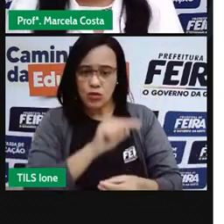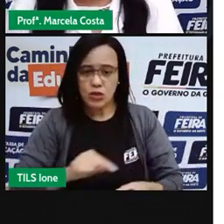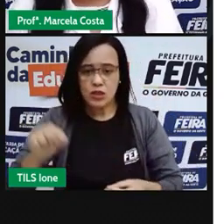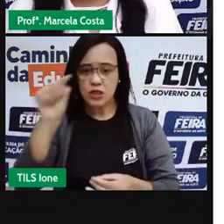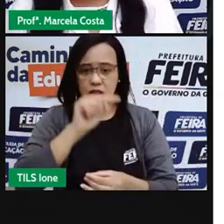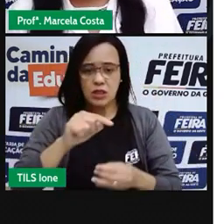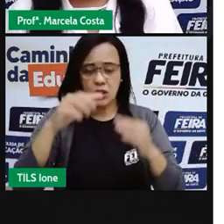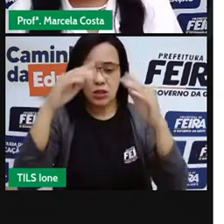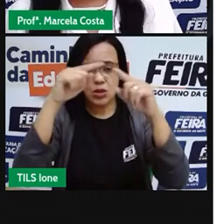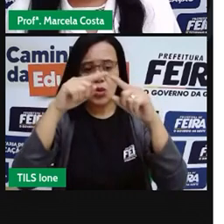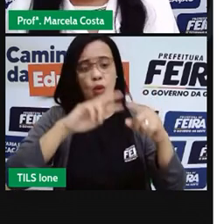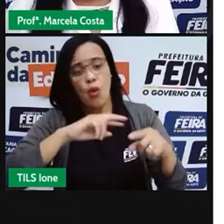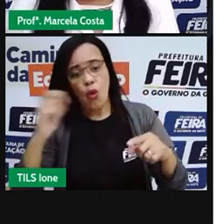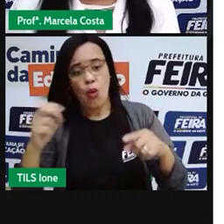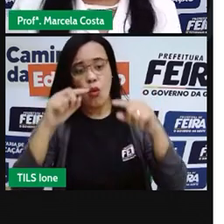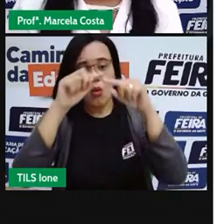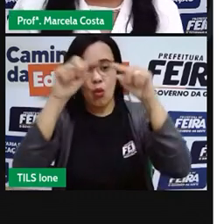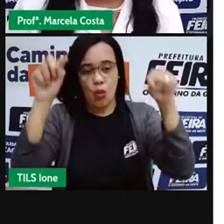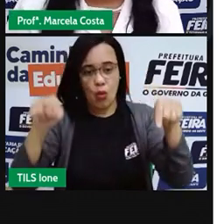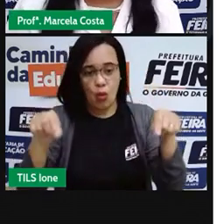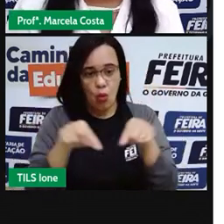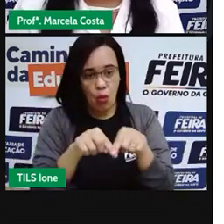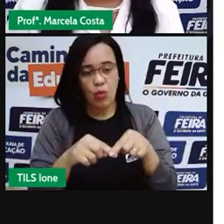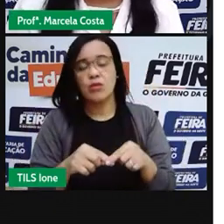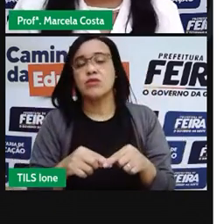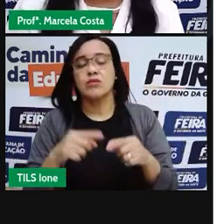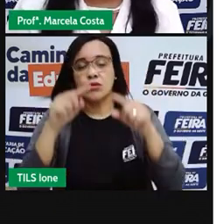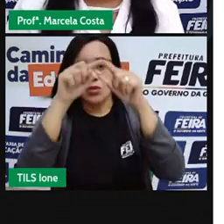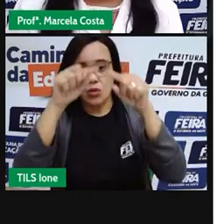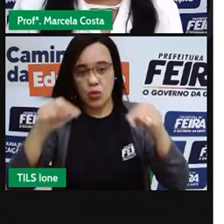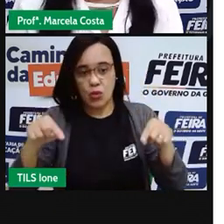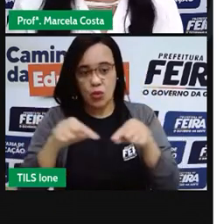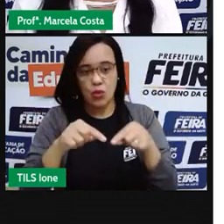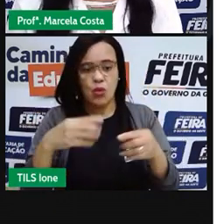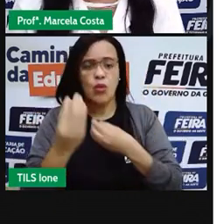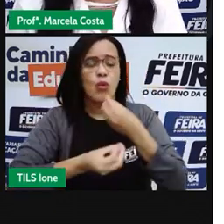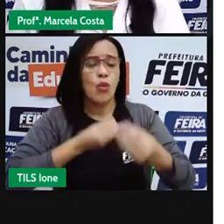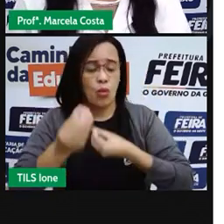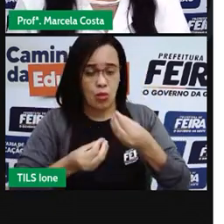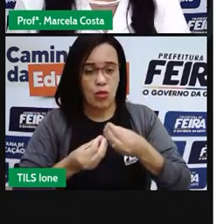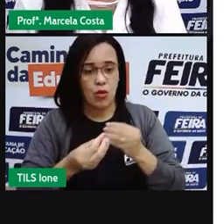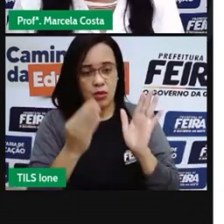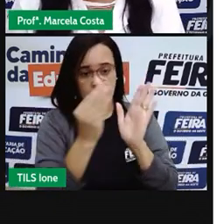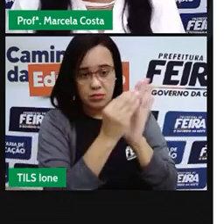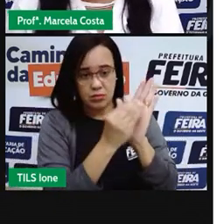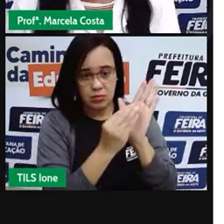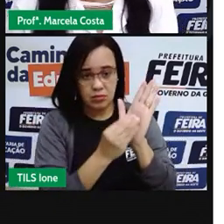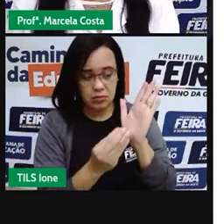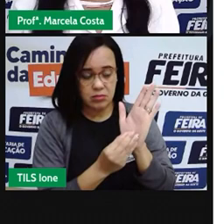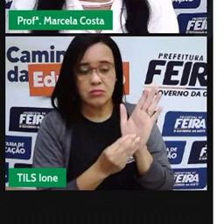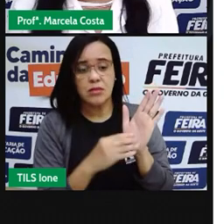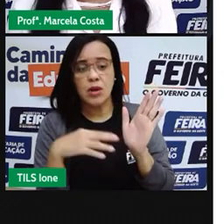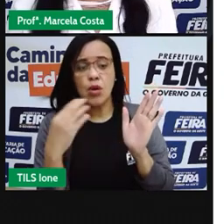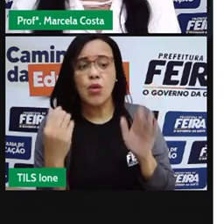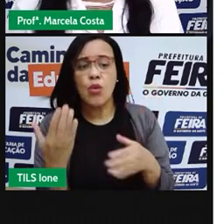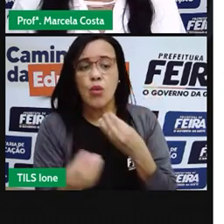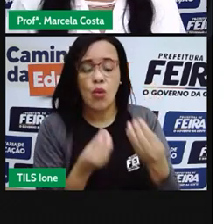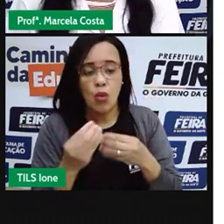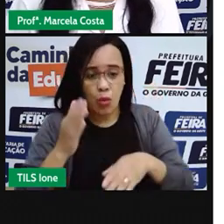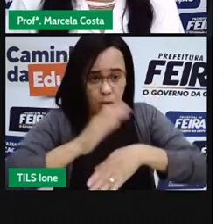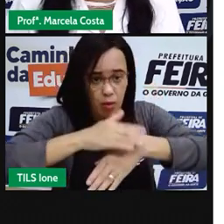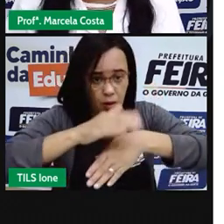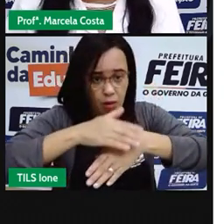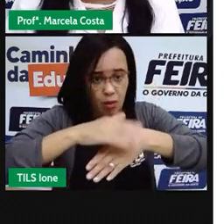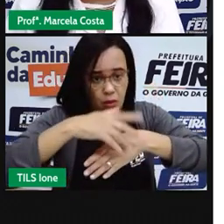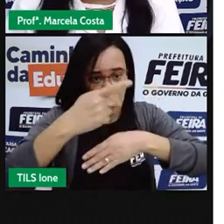janela em formato quadrado, é um retângulo. E aí você vai desenhar esse casarão